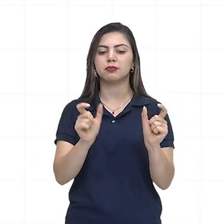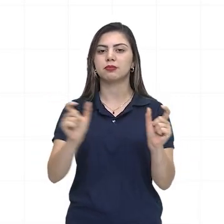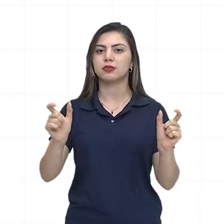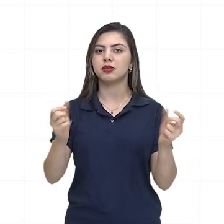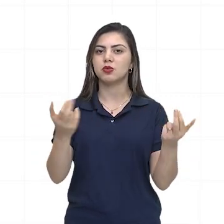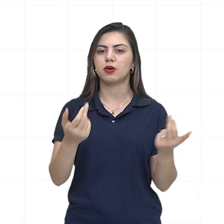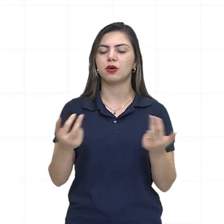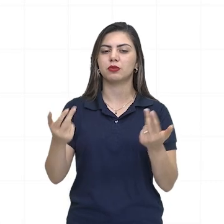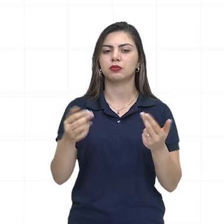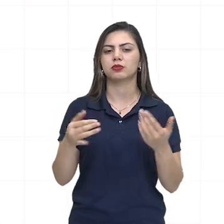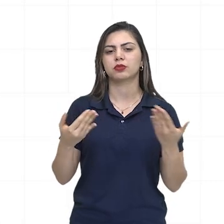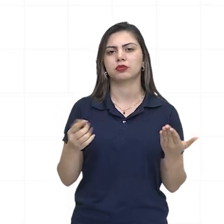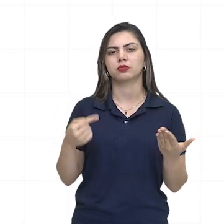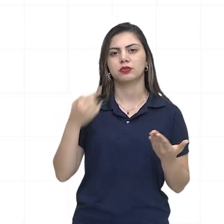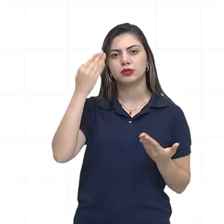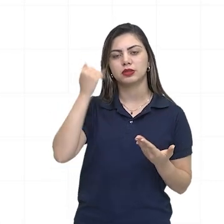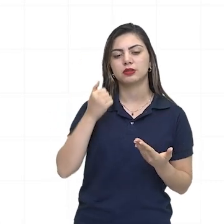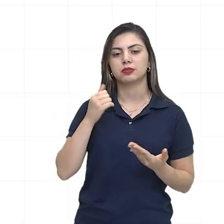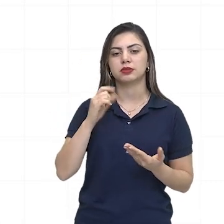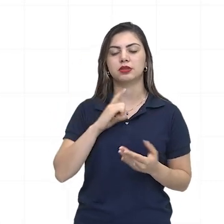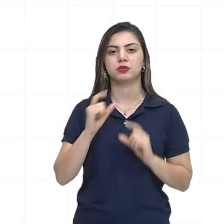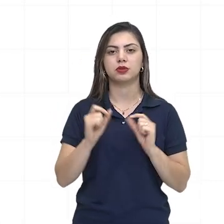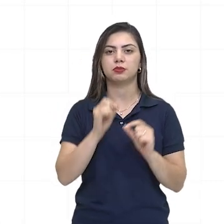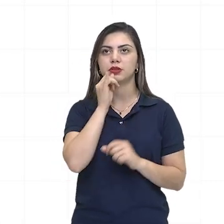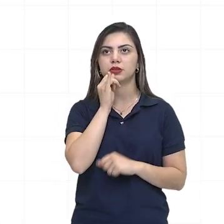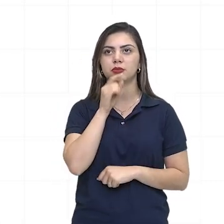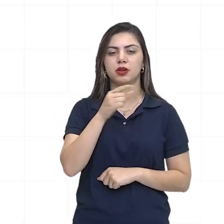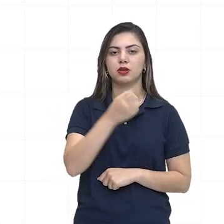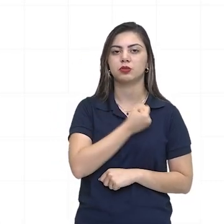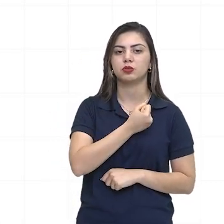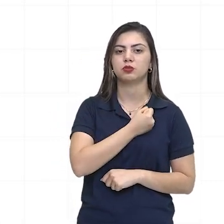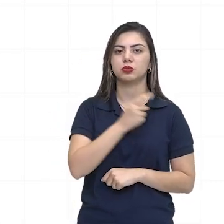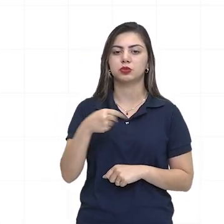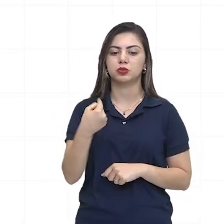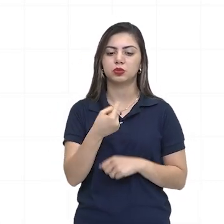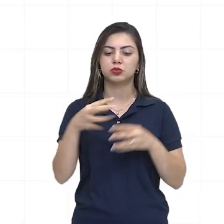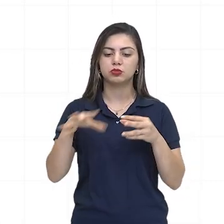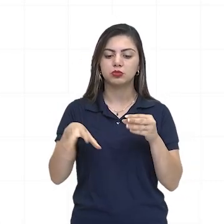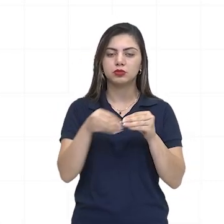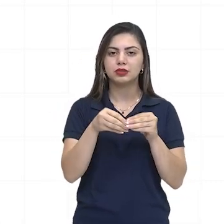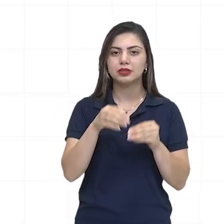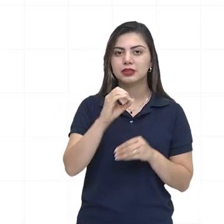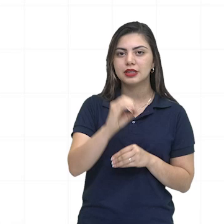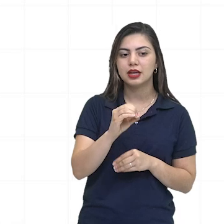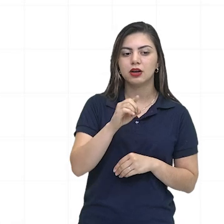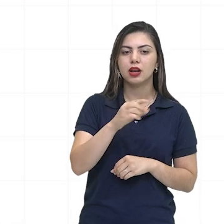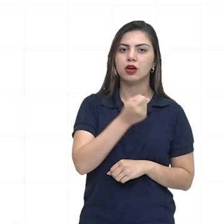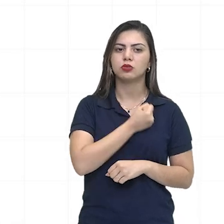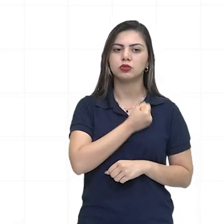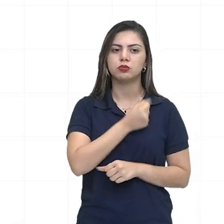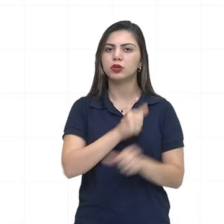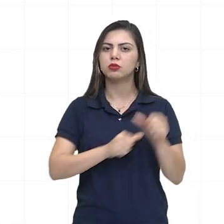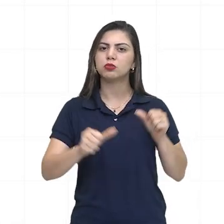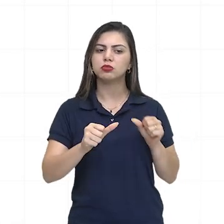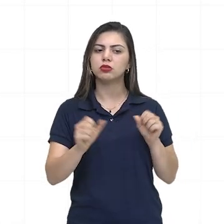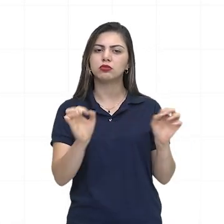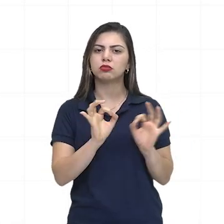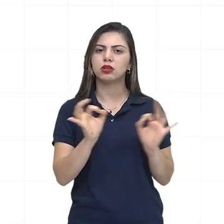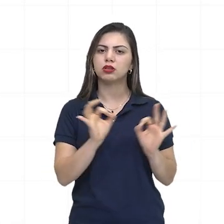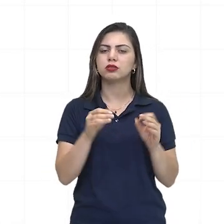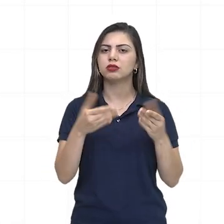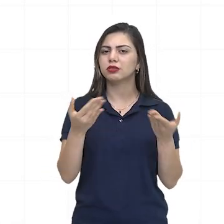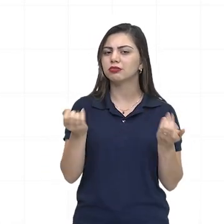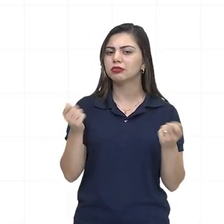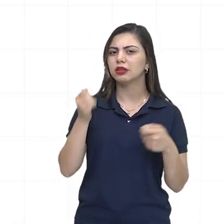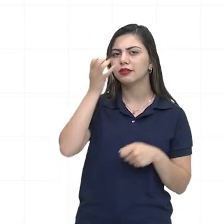sabe que um número decimal, quando a gente acrescenta o zero, o valor dele não se altera. Então, nesse caso, fica bem simples da